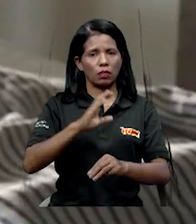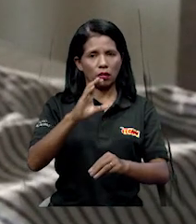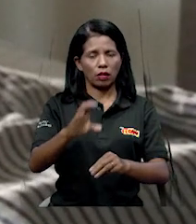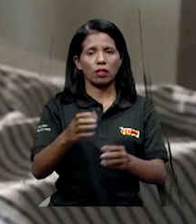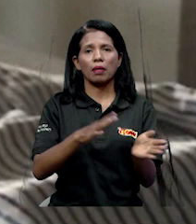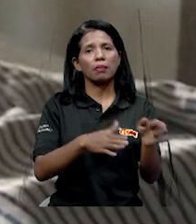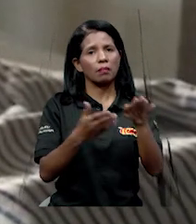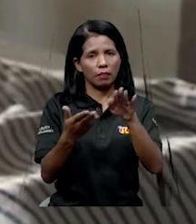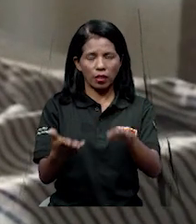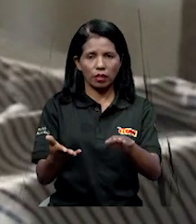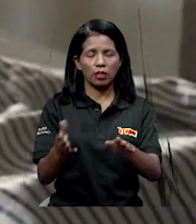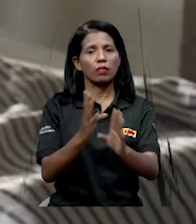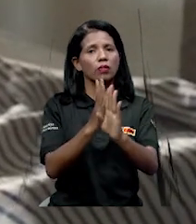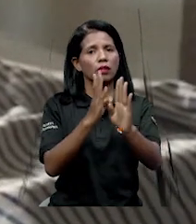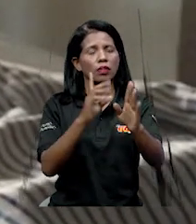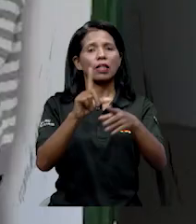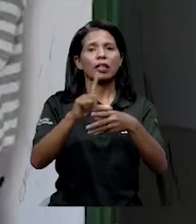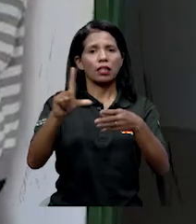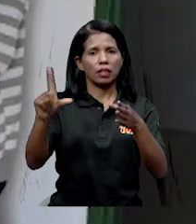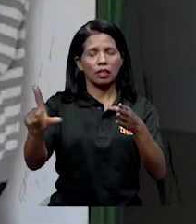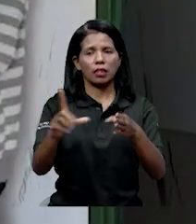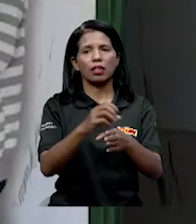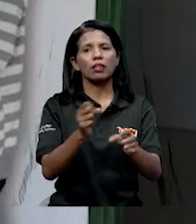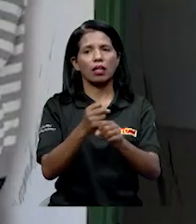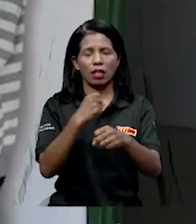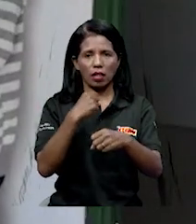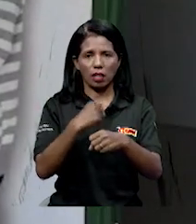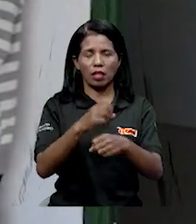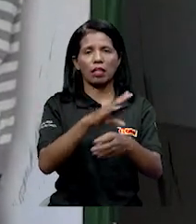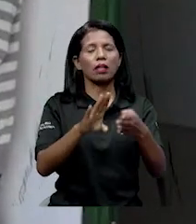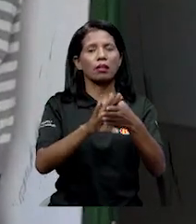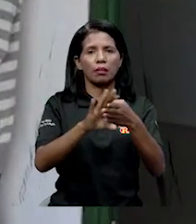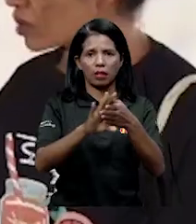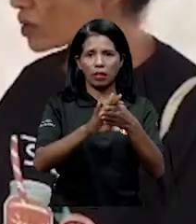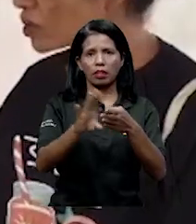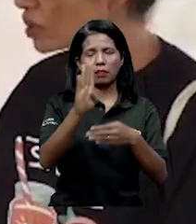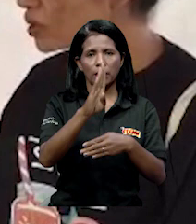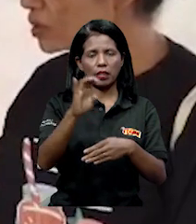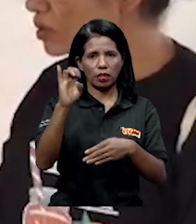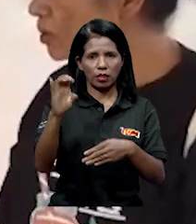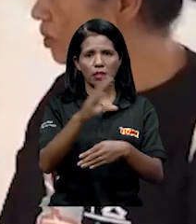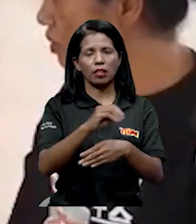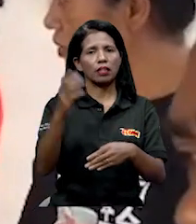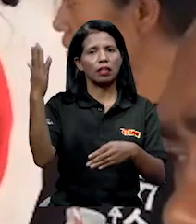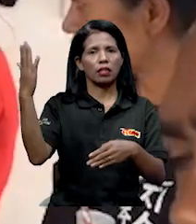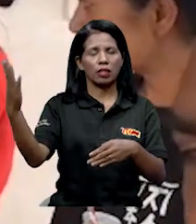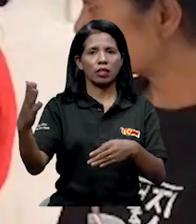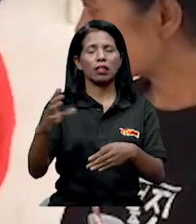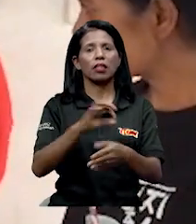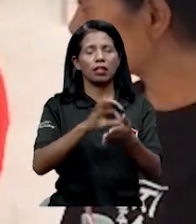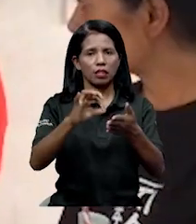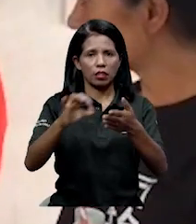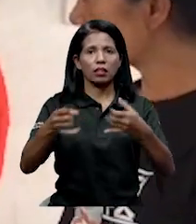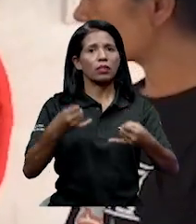conia vida, Rafa informa e a linha o de trata certidão Moris, no bilhete identidade e a conservatório regista notariado